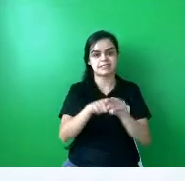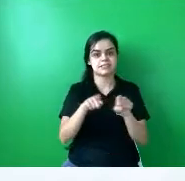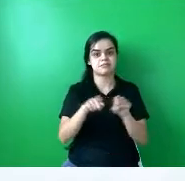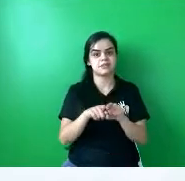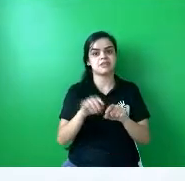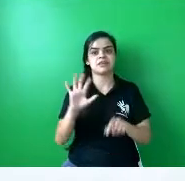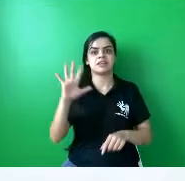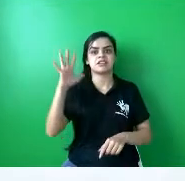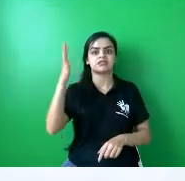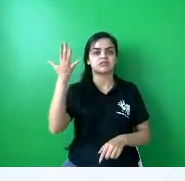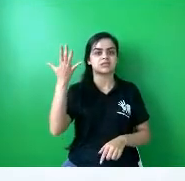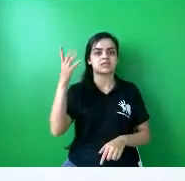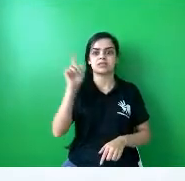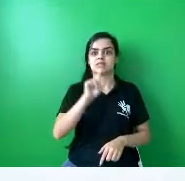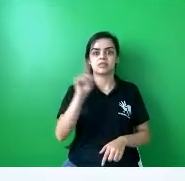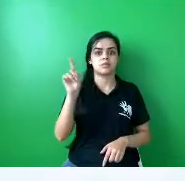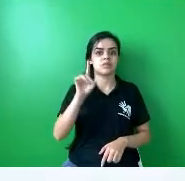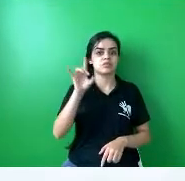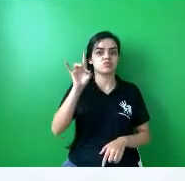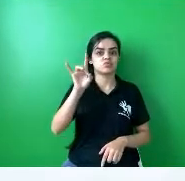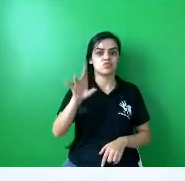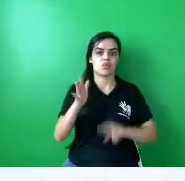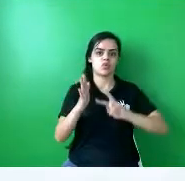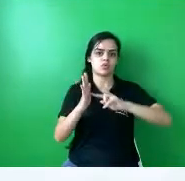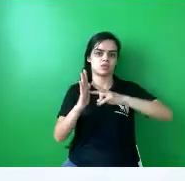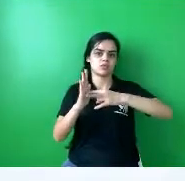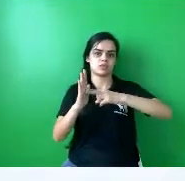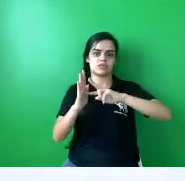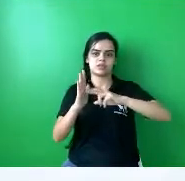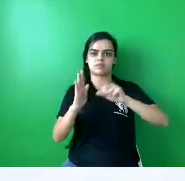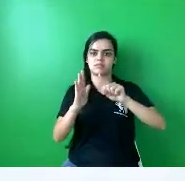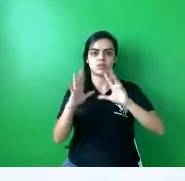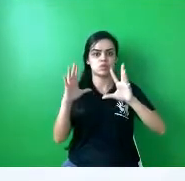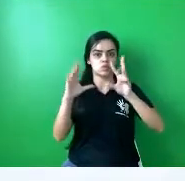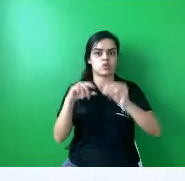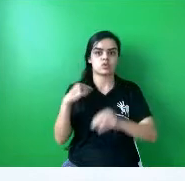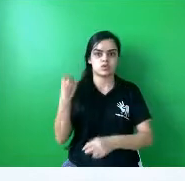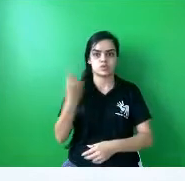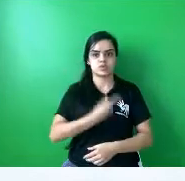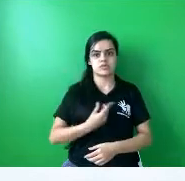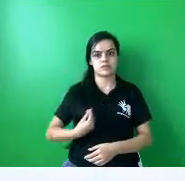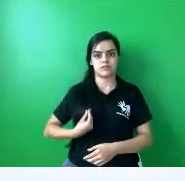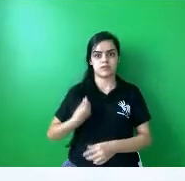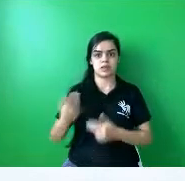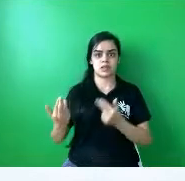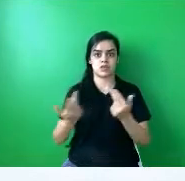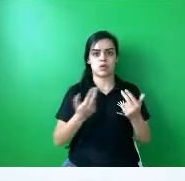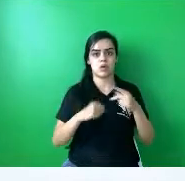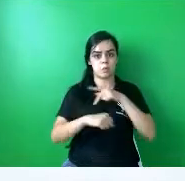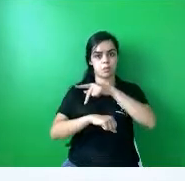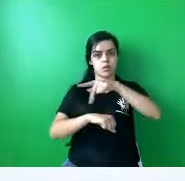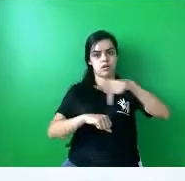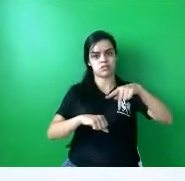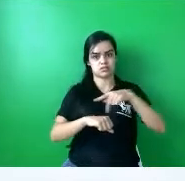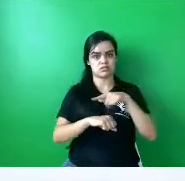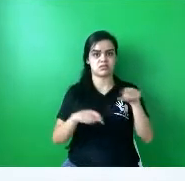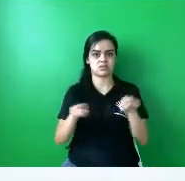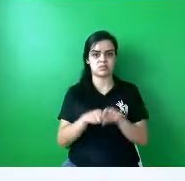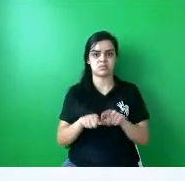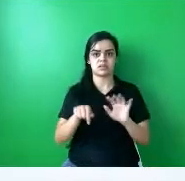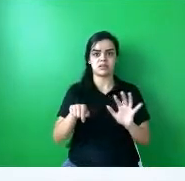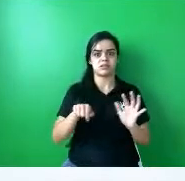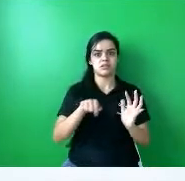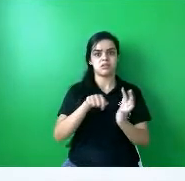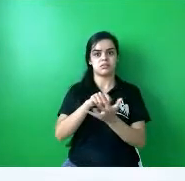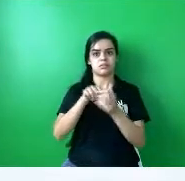que está acontecendo não é só em relação ao sindicato. Nós todos estamos aqui vivendo nesse mesmo país, passando por essa